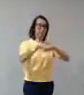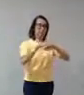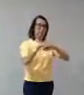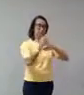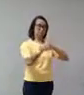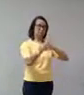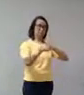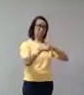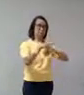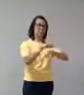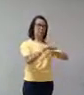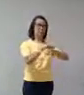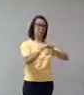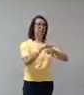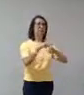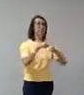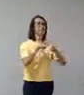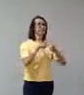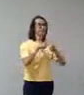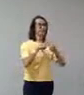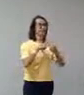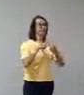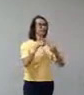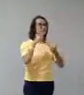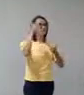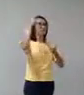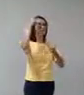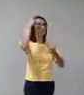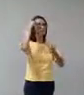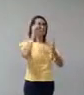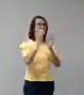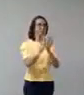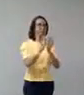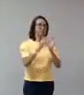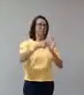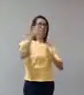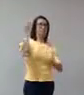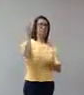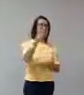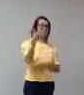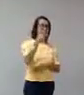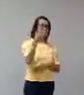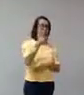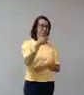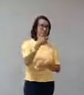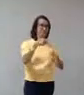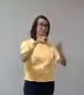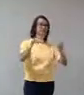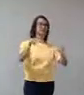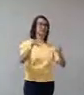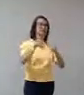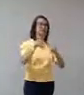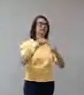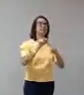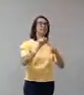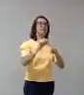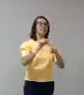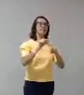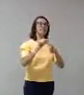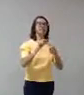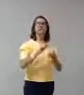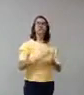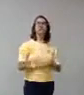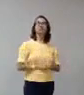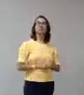já remete ao sistema nervoso. Essa foi a segunda série que já fez parte que tinha que